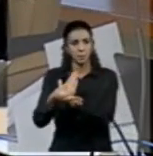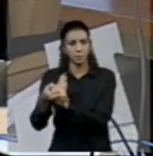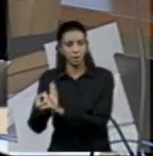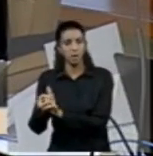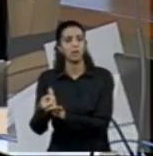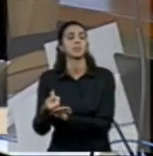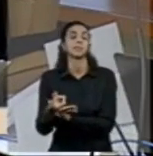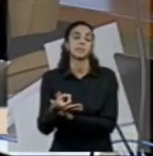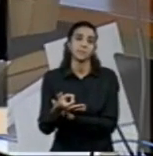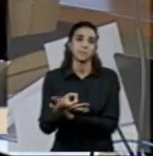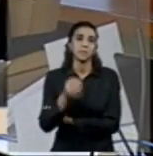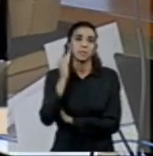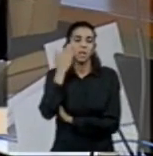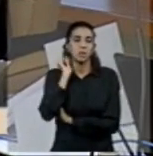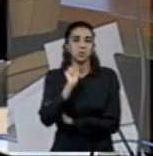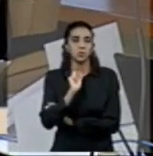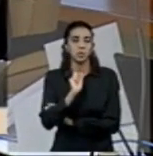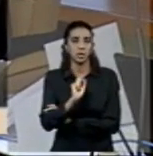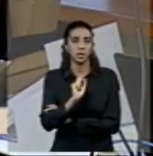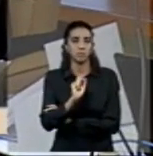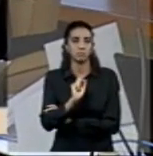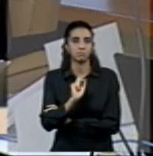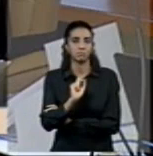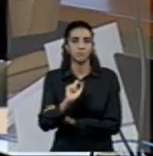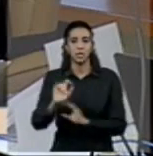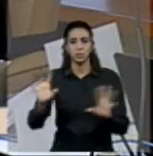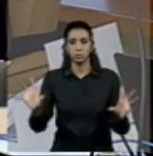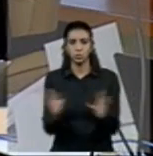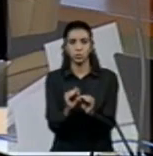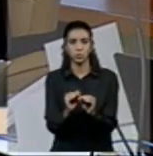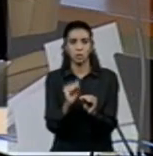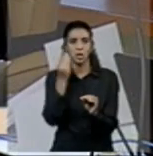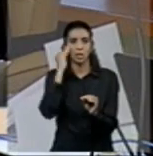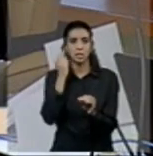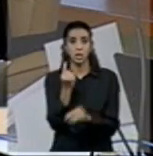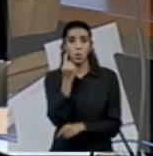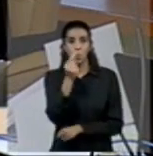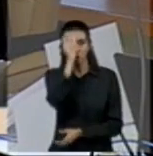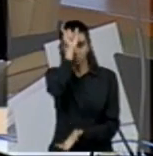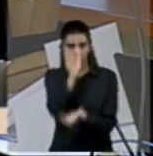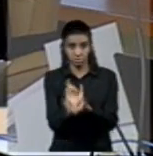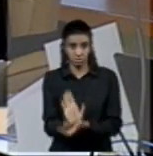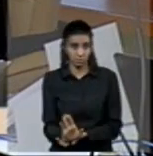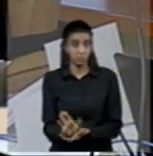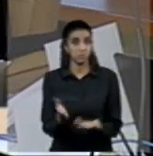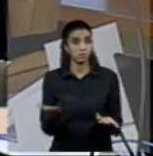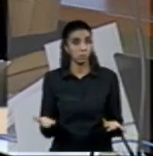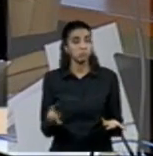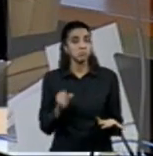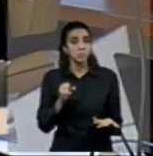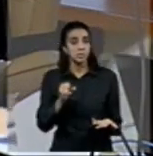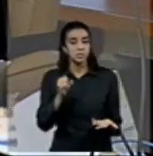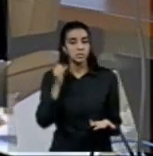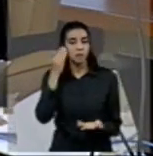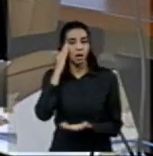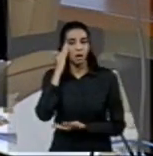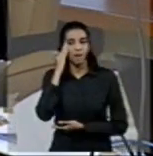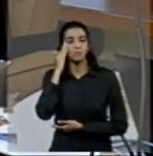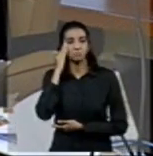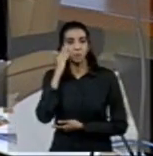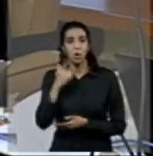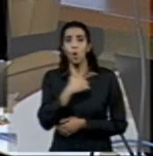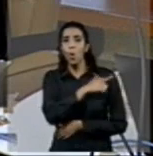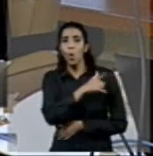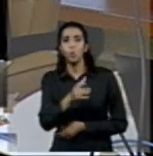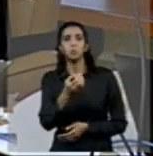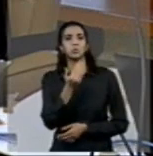possíveis, uma hipótese de compreensão sobre essa matéria, e, ao assim fazê-lo, julga inválidas as